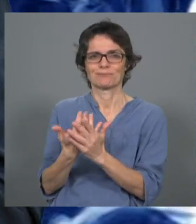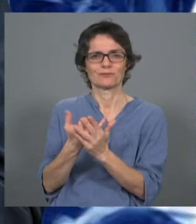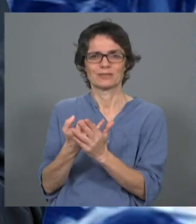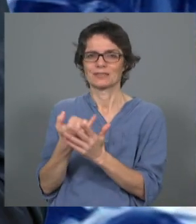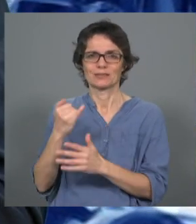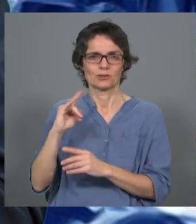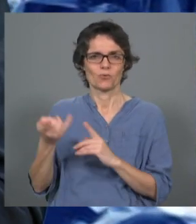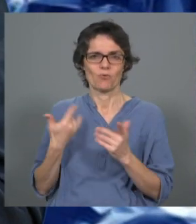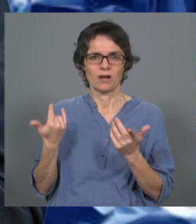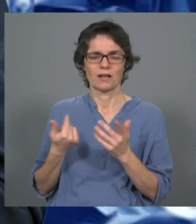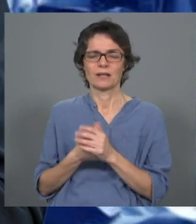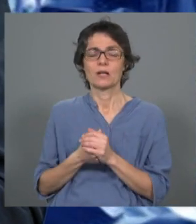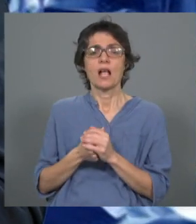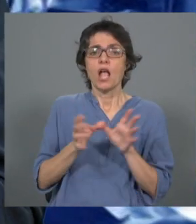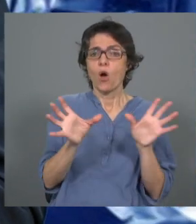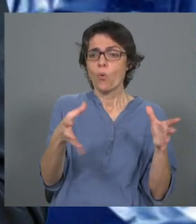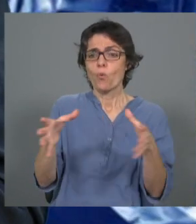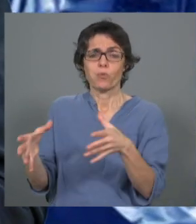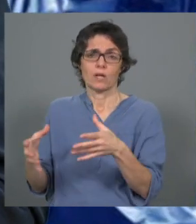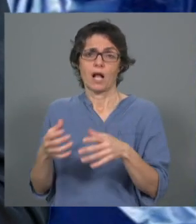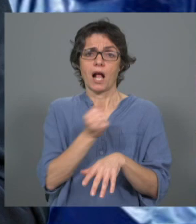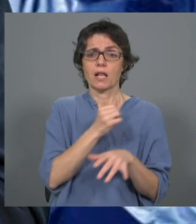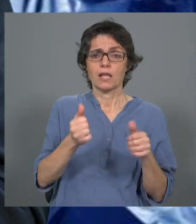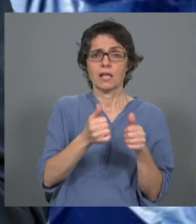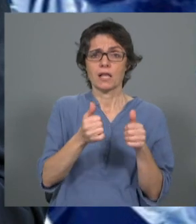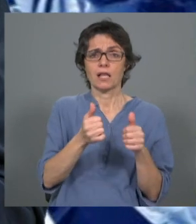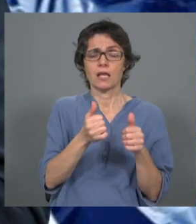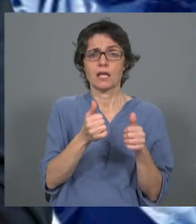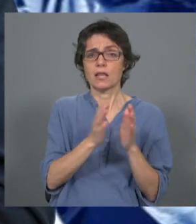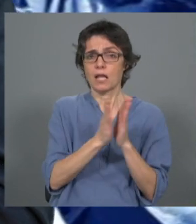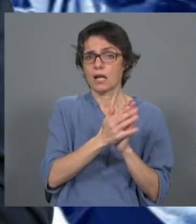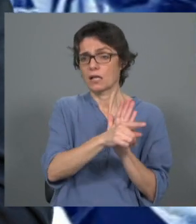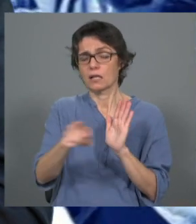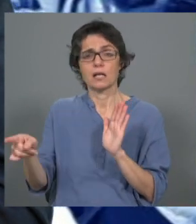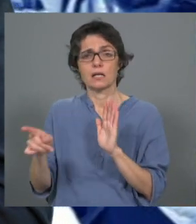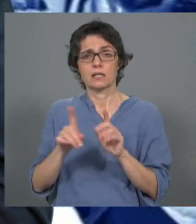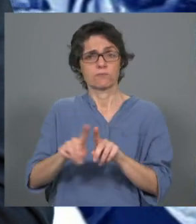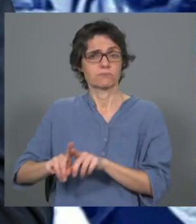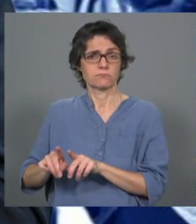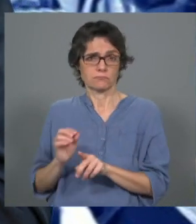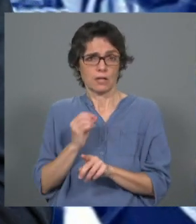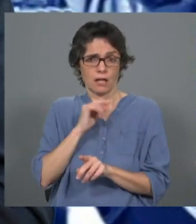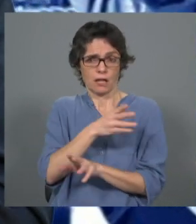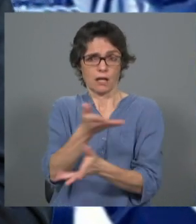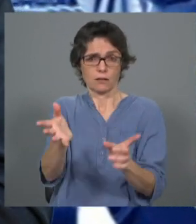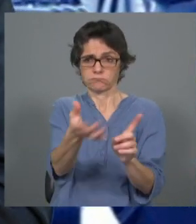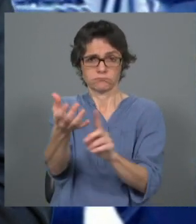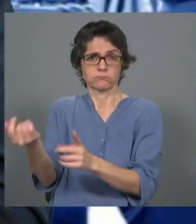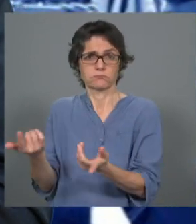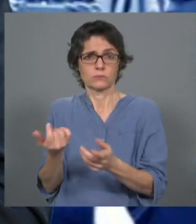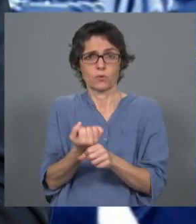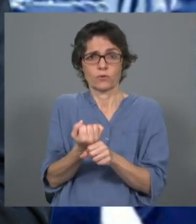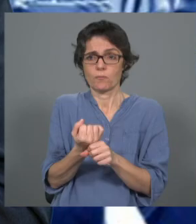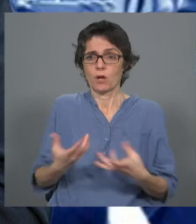e também de cada comunidade e de cada diocese. Ou seja, isto é um trabalho conjunto, claro, de todos, não é